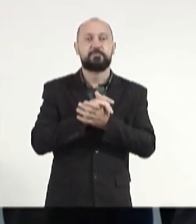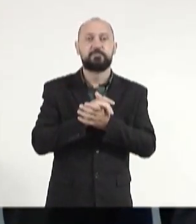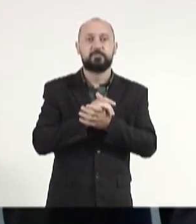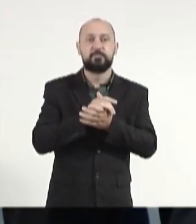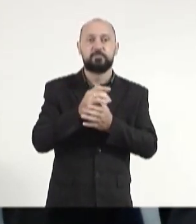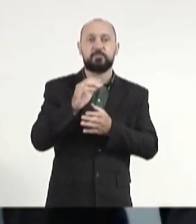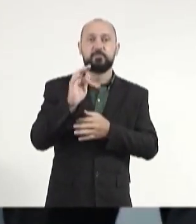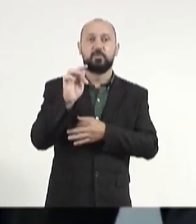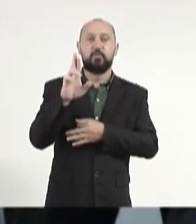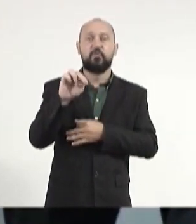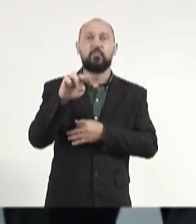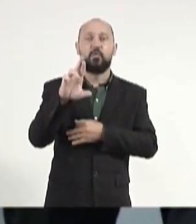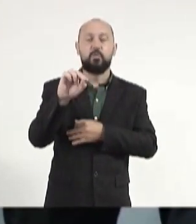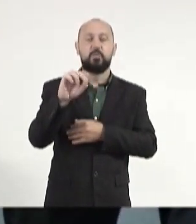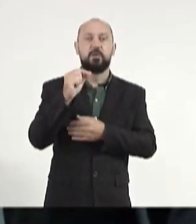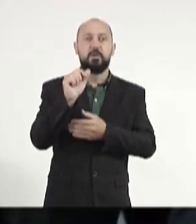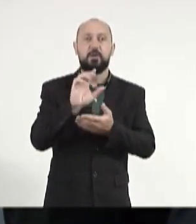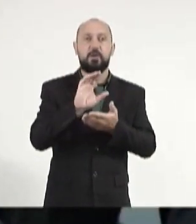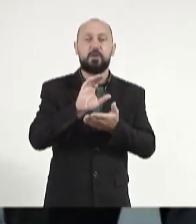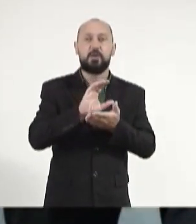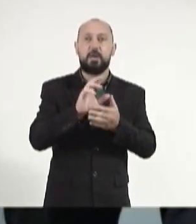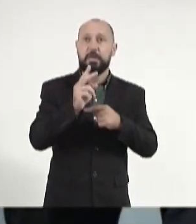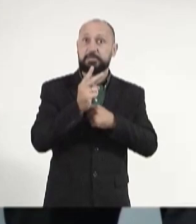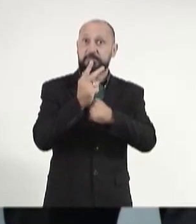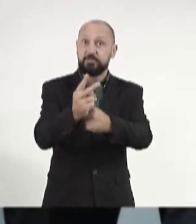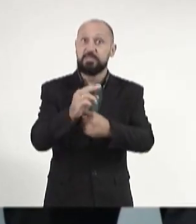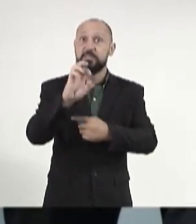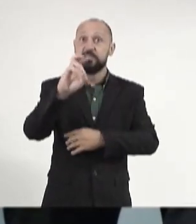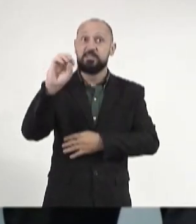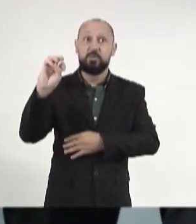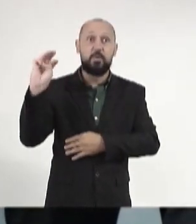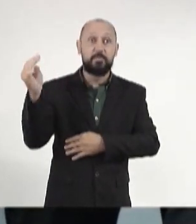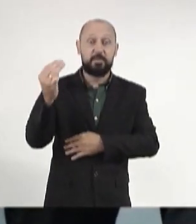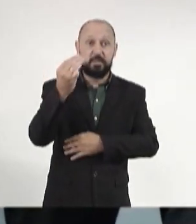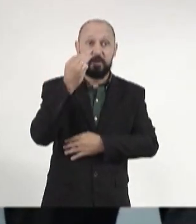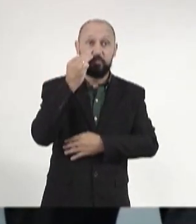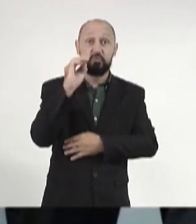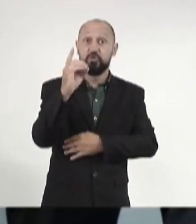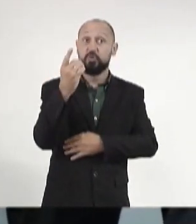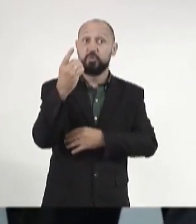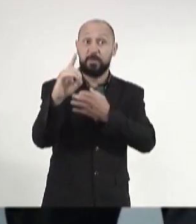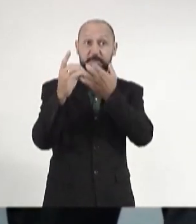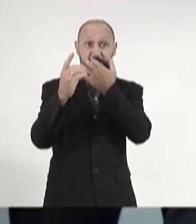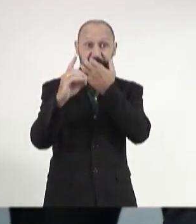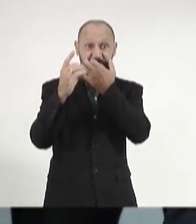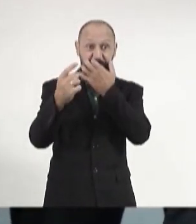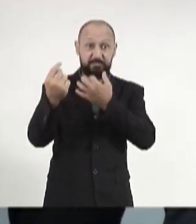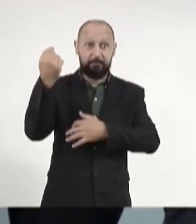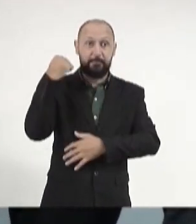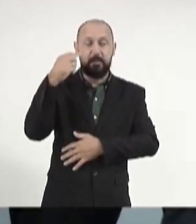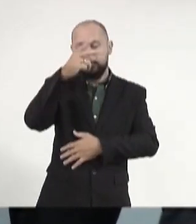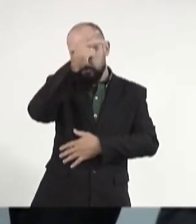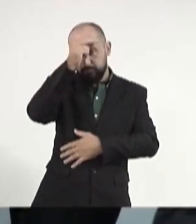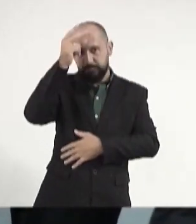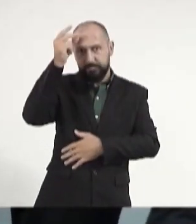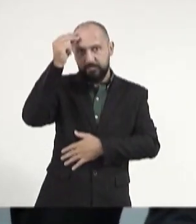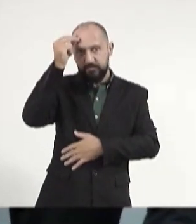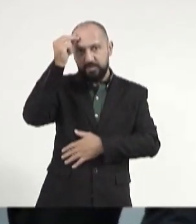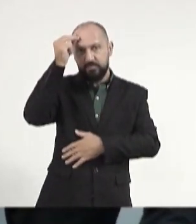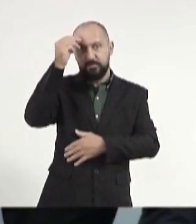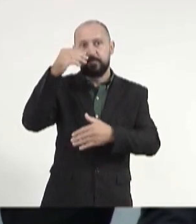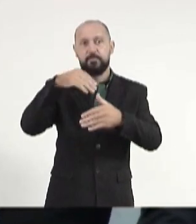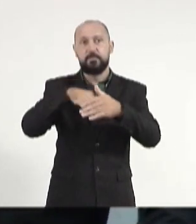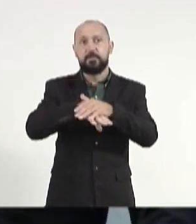do Fomplata, um financiamento de 50 milhões de dólares, que quando fui prefeito